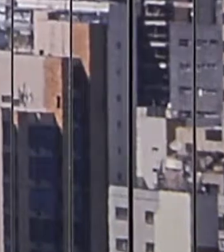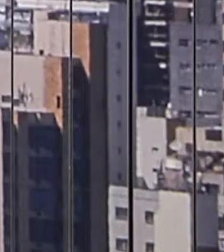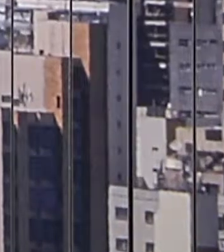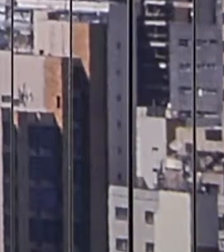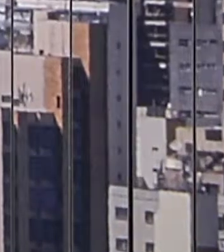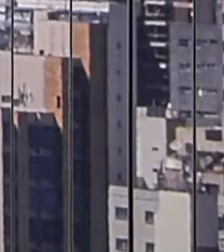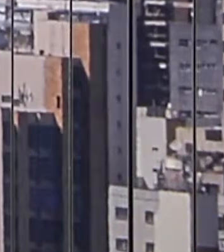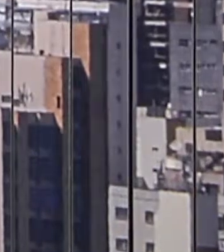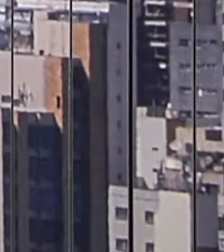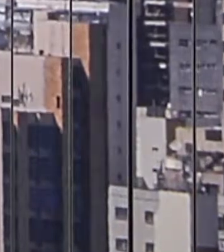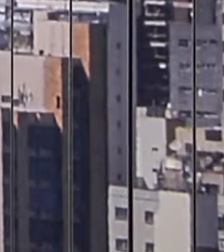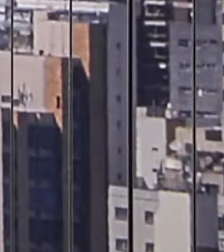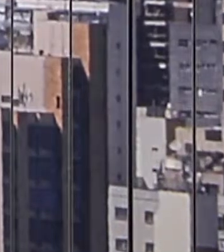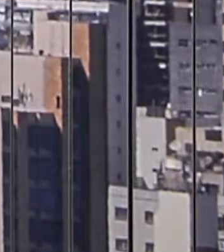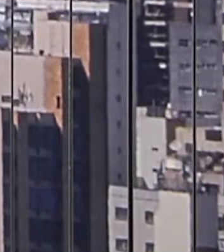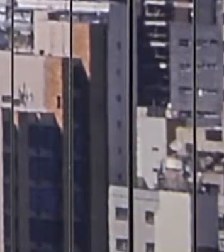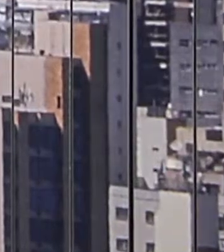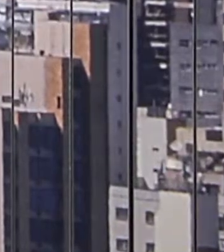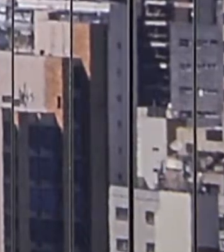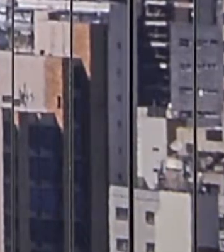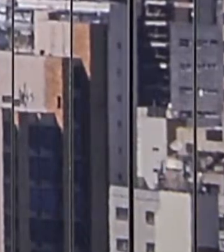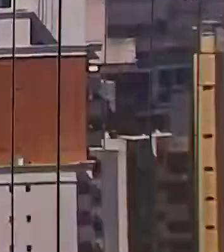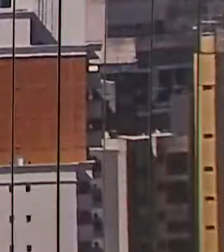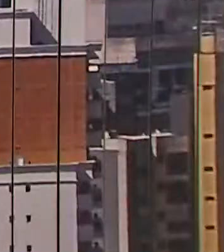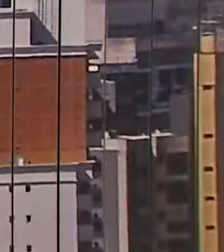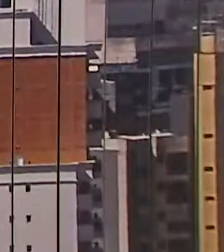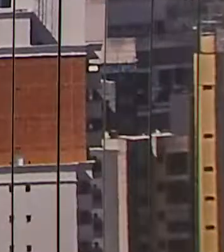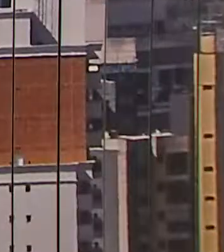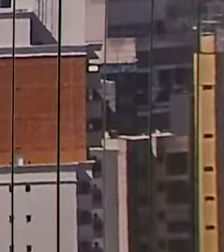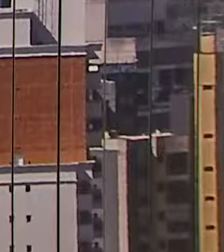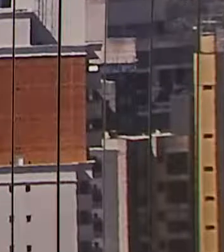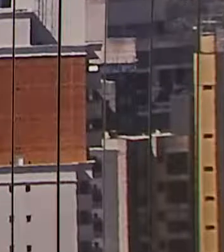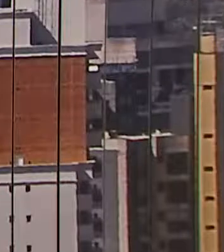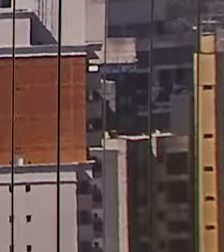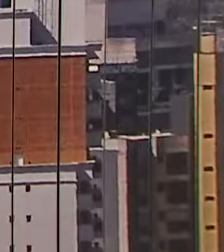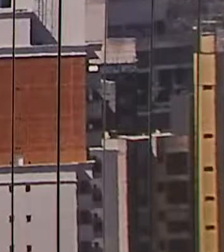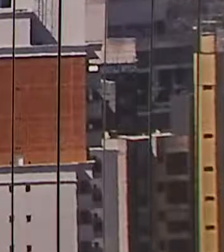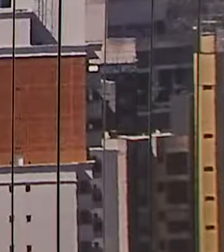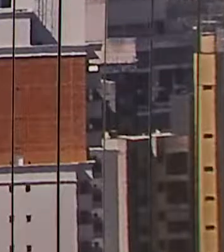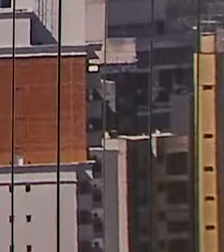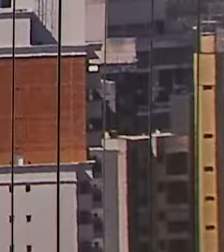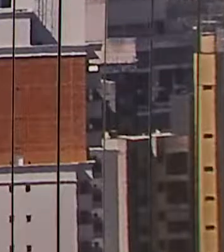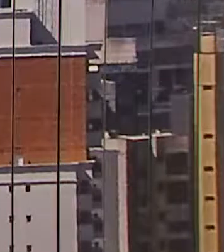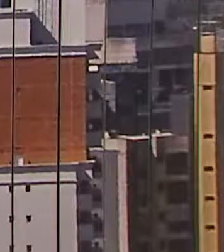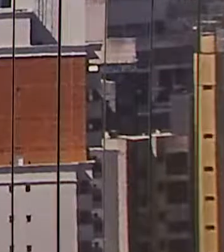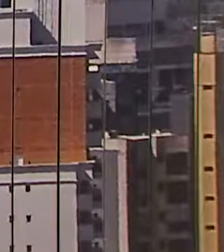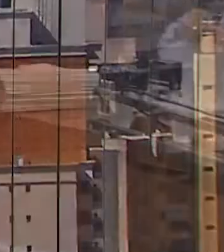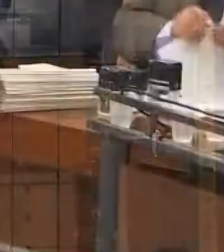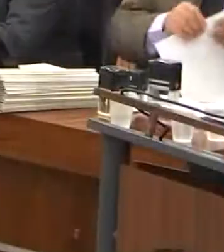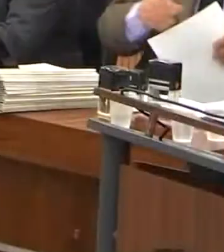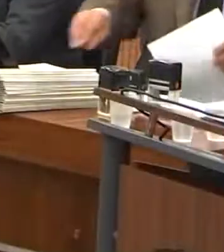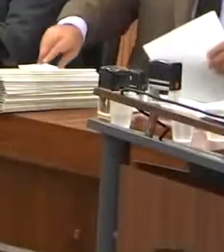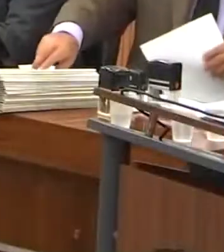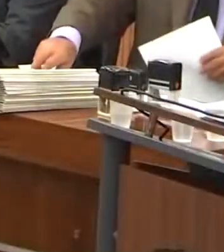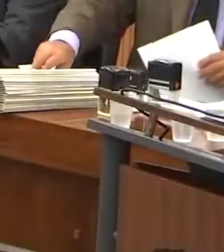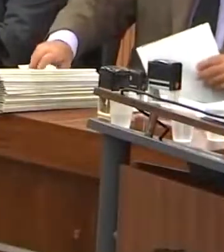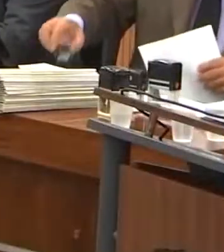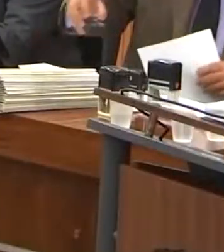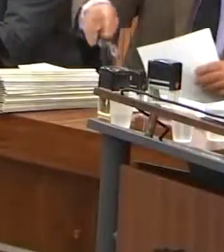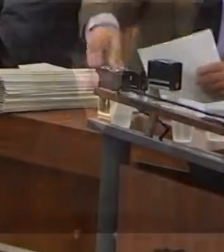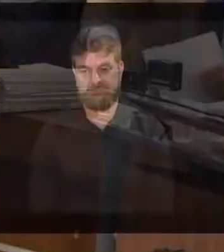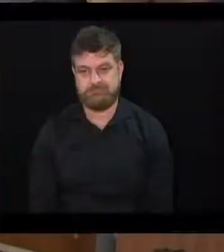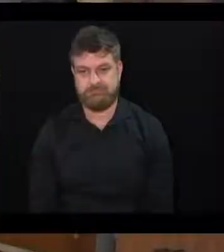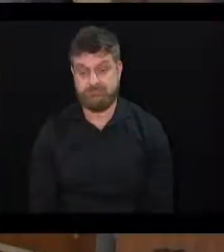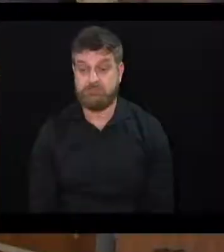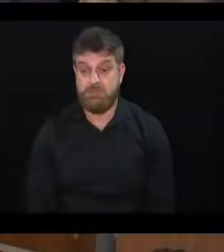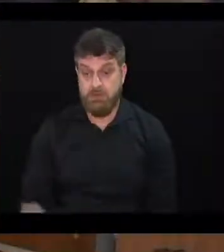Muito obrigado pela sua companhia e audiência. Confira agora os destaques da primeira edição. Vereadores aprovam